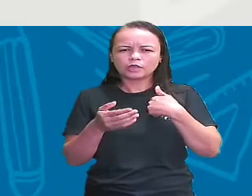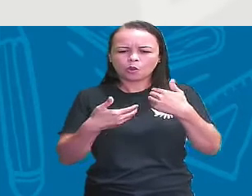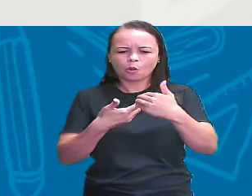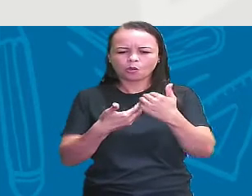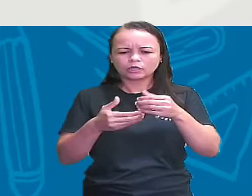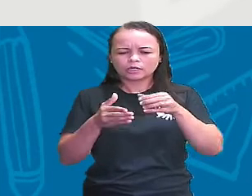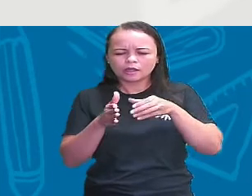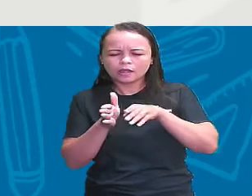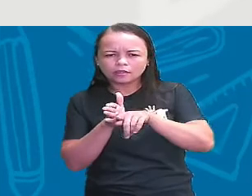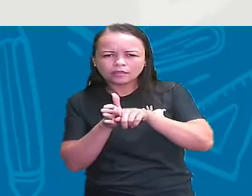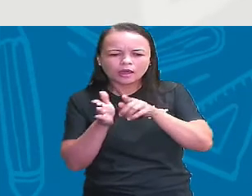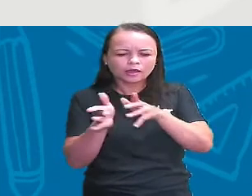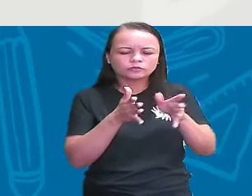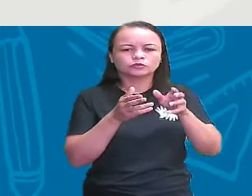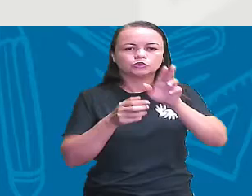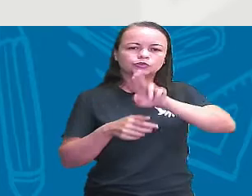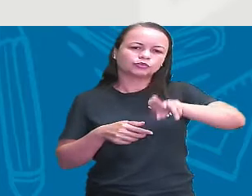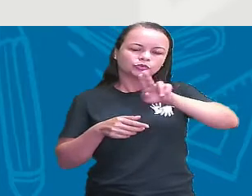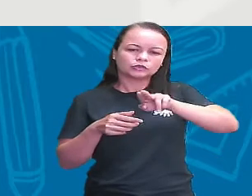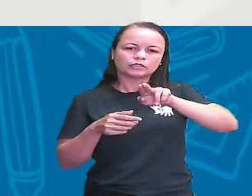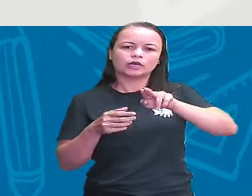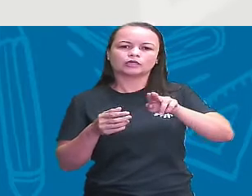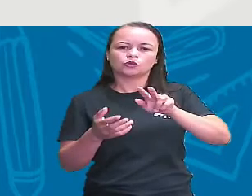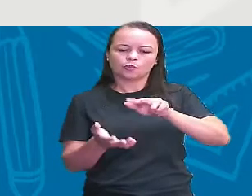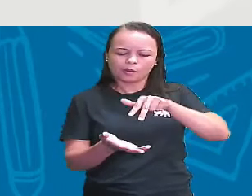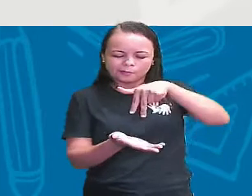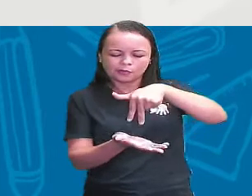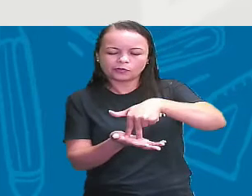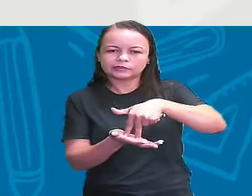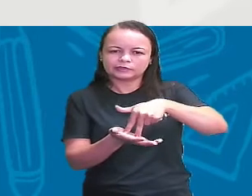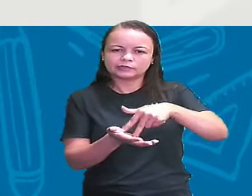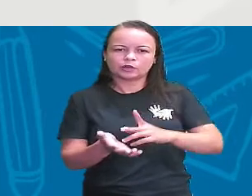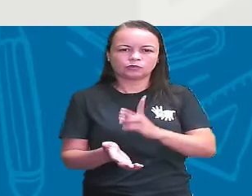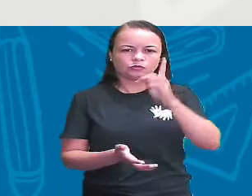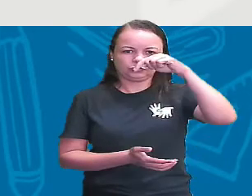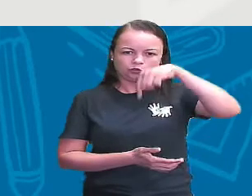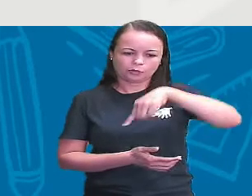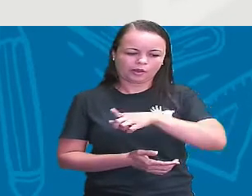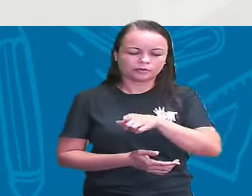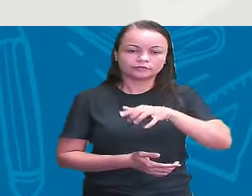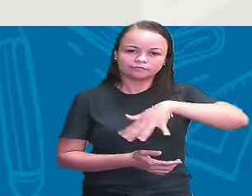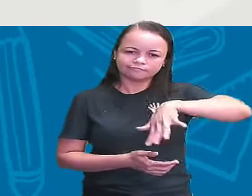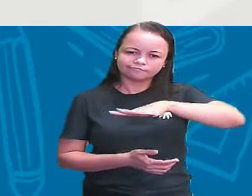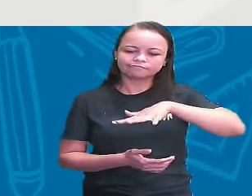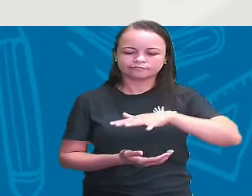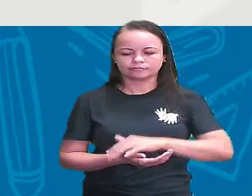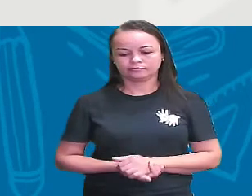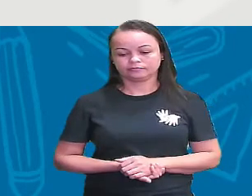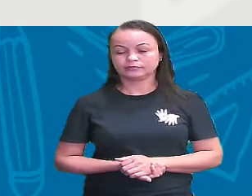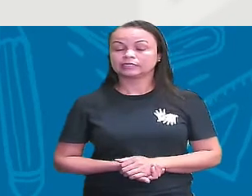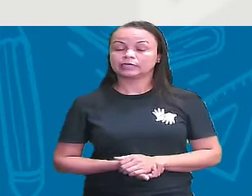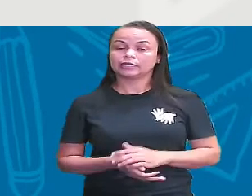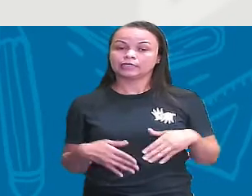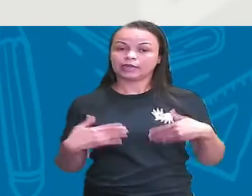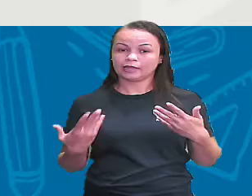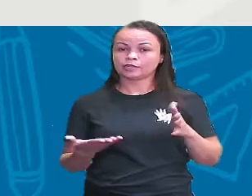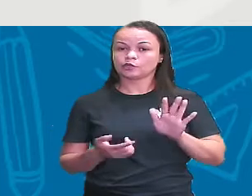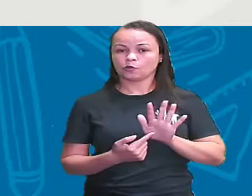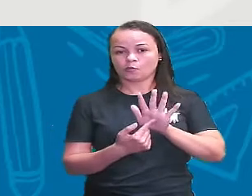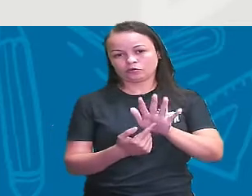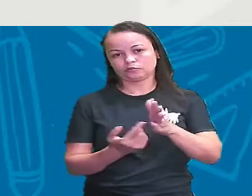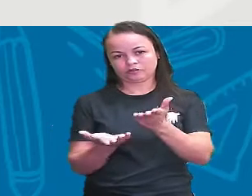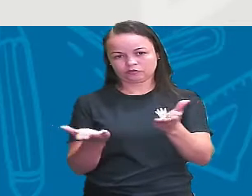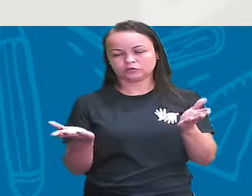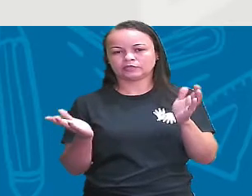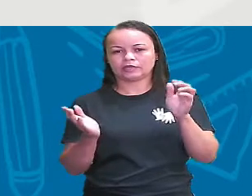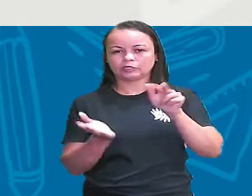posição espacial, tá bom? Seguindo. Aí eu trouxe uma bonequinha aqui, para quem ainda tenha dificuldade,